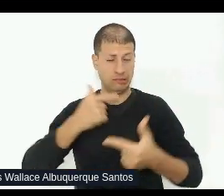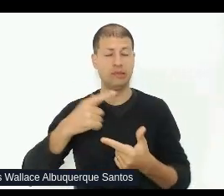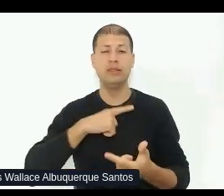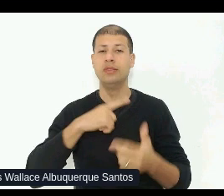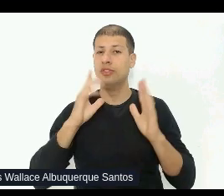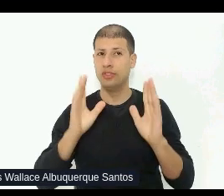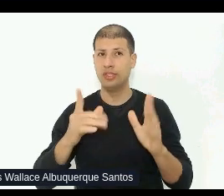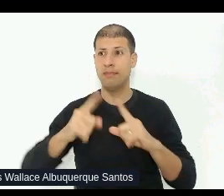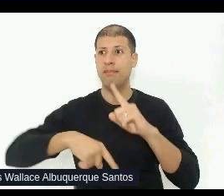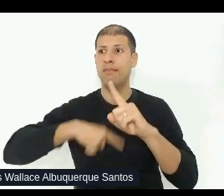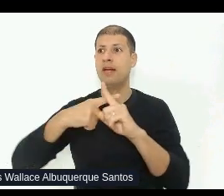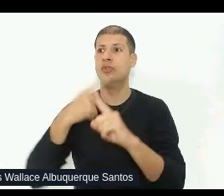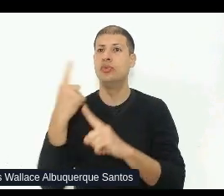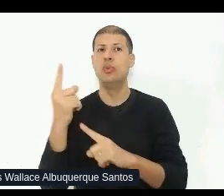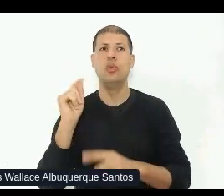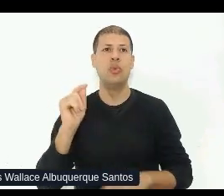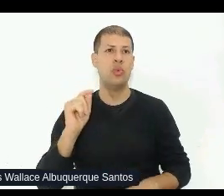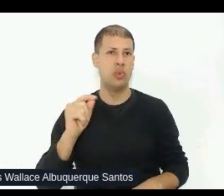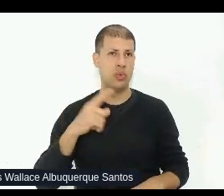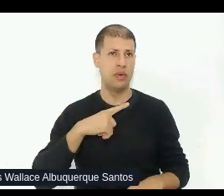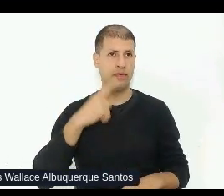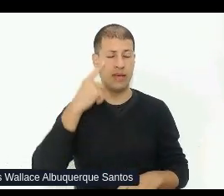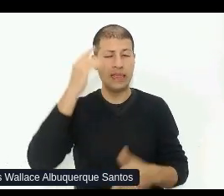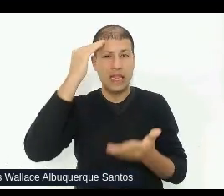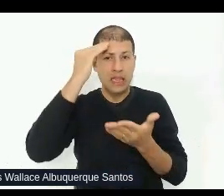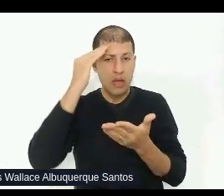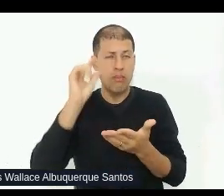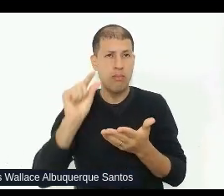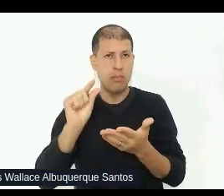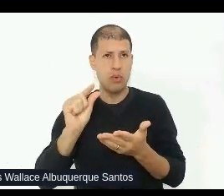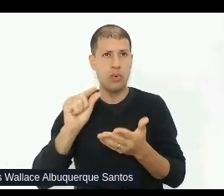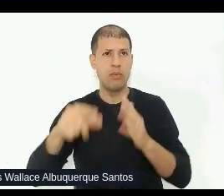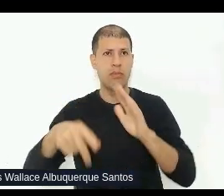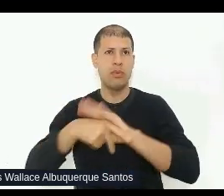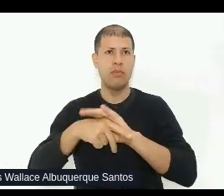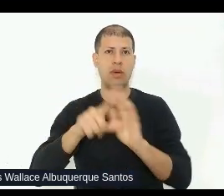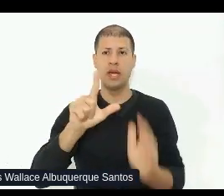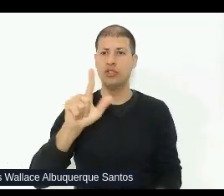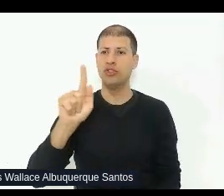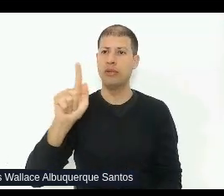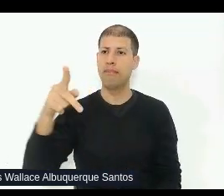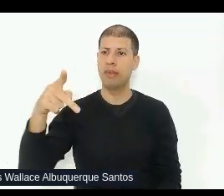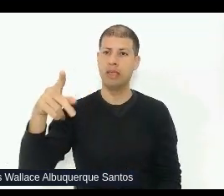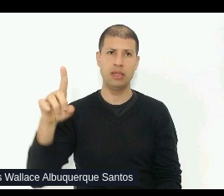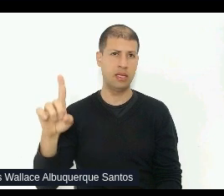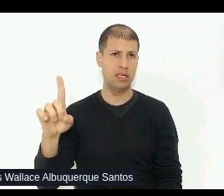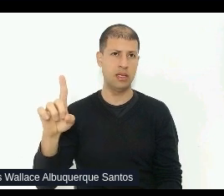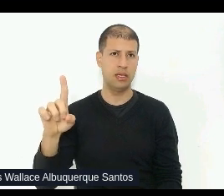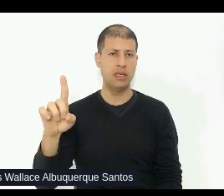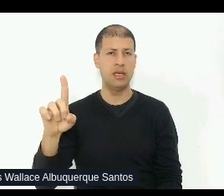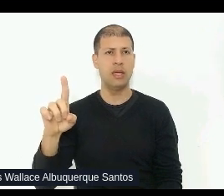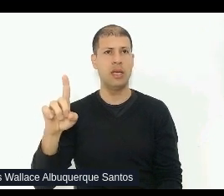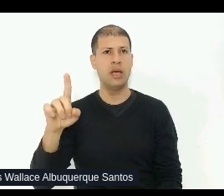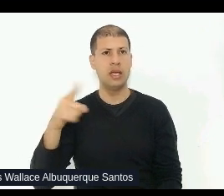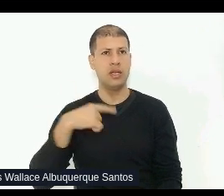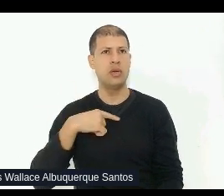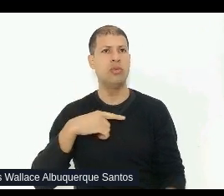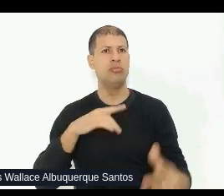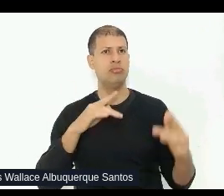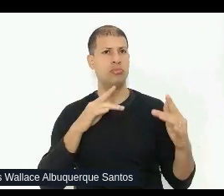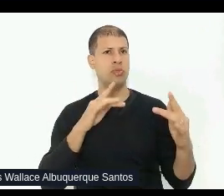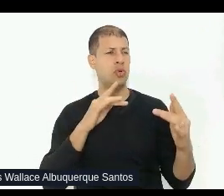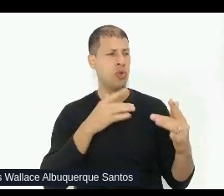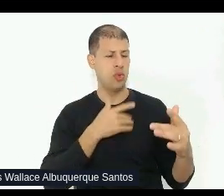que eu tive que fazer foi tentar entender um pouco da LGPD, né? E aí eu acabei entrando em contato com o time do